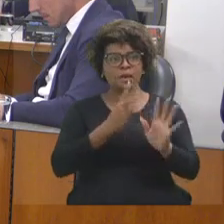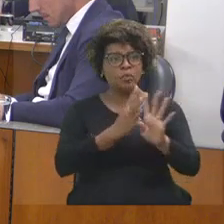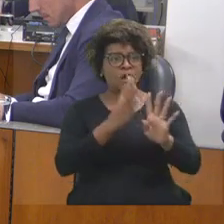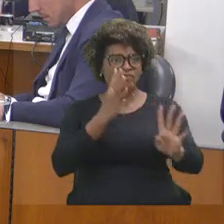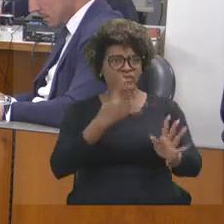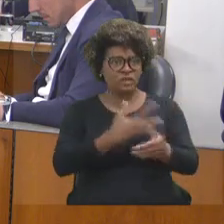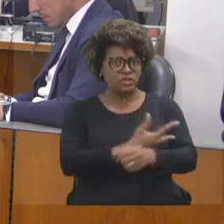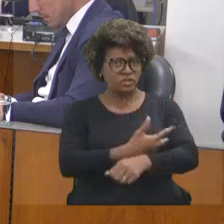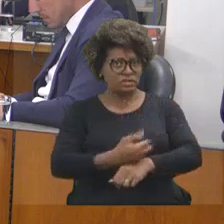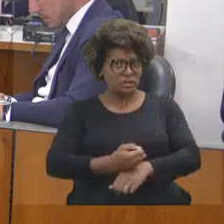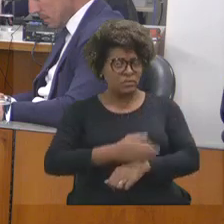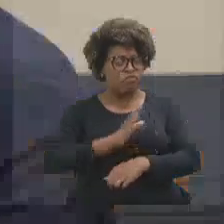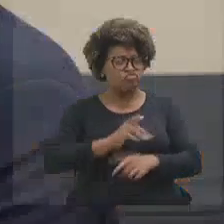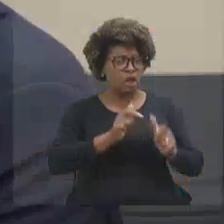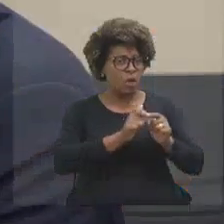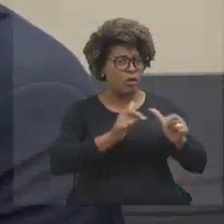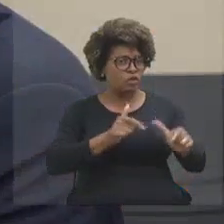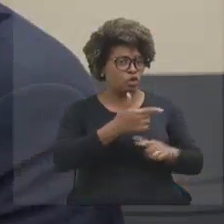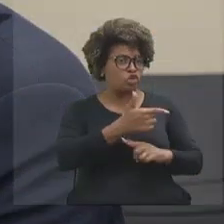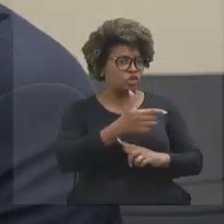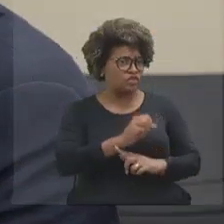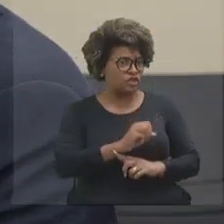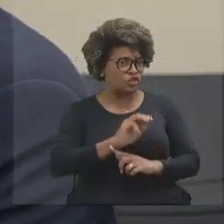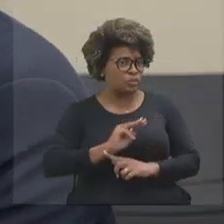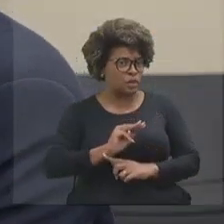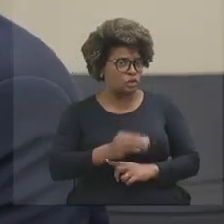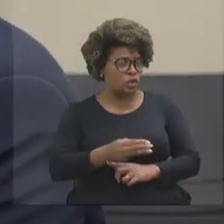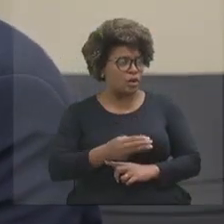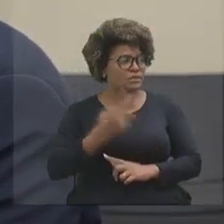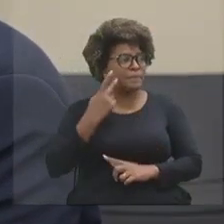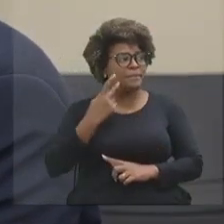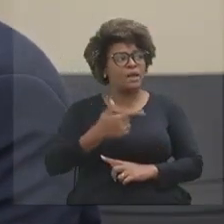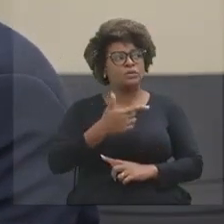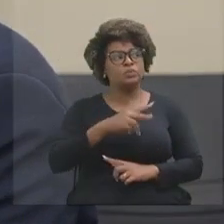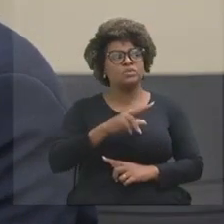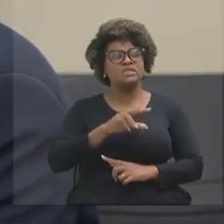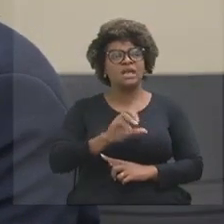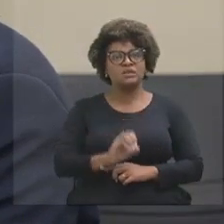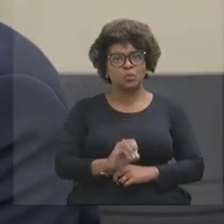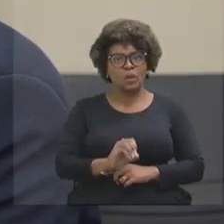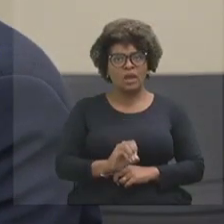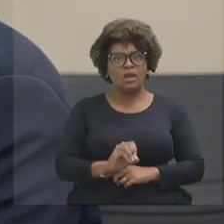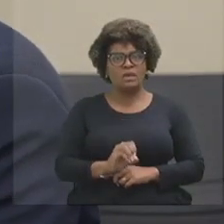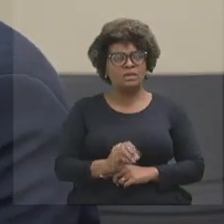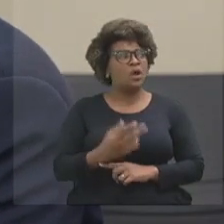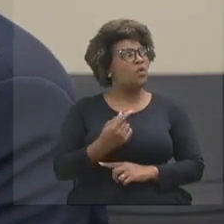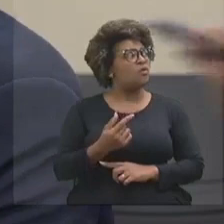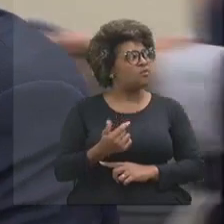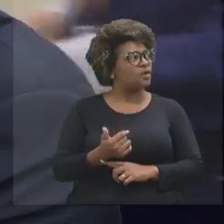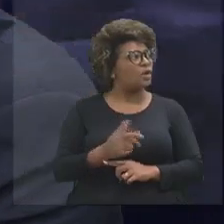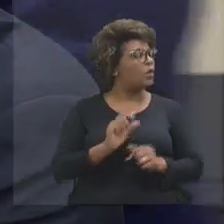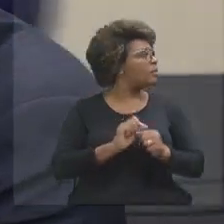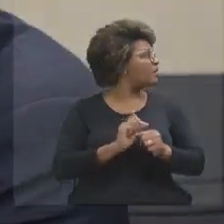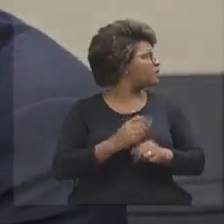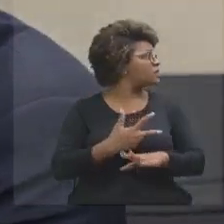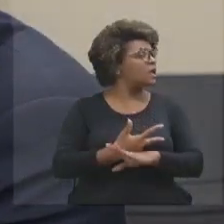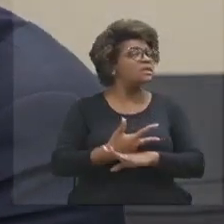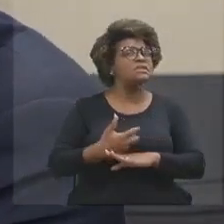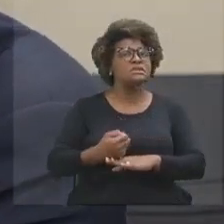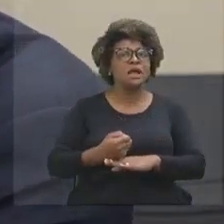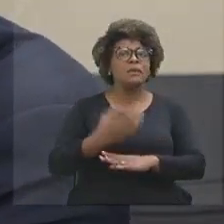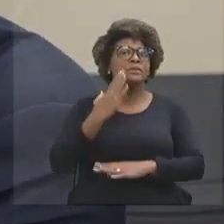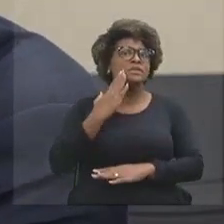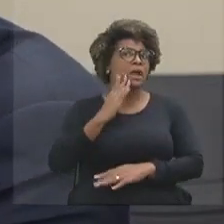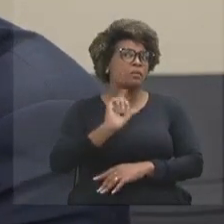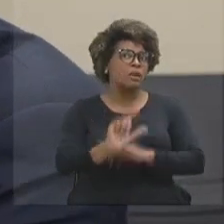aumentamos de 20 milhões para 250 milhões é o valor de repasse a média complexidade para realização de exames a gente